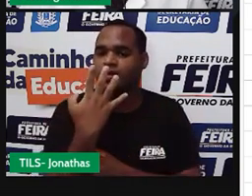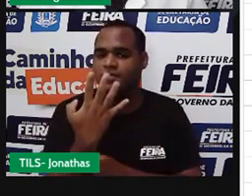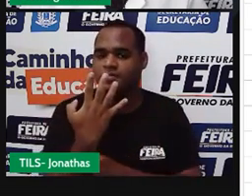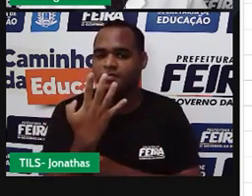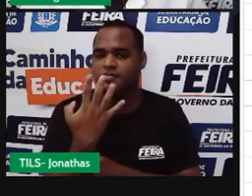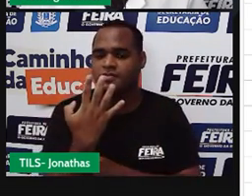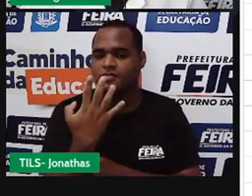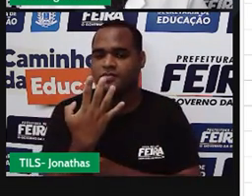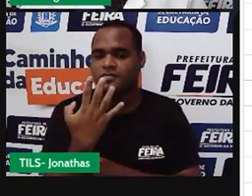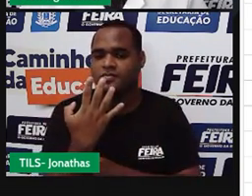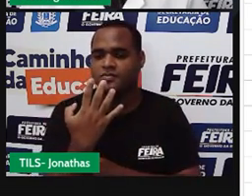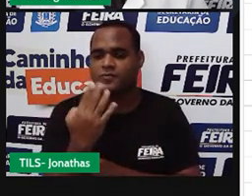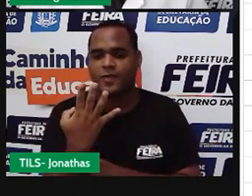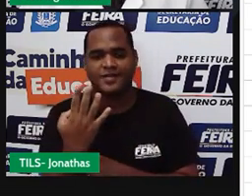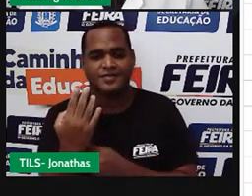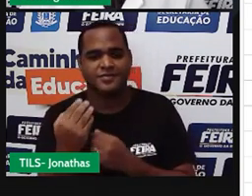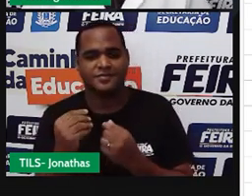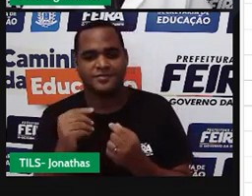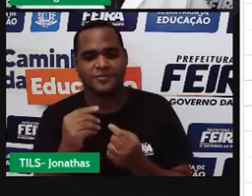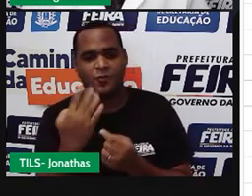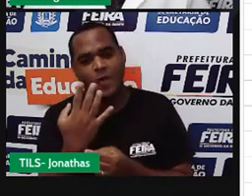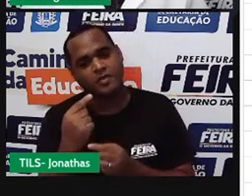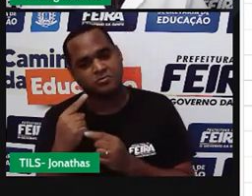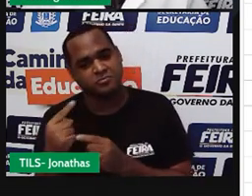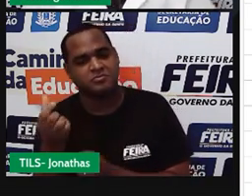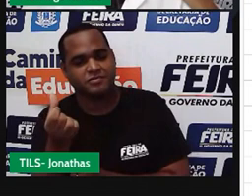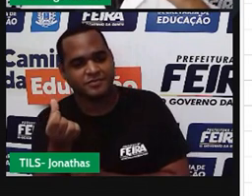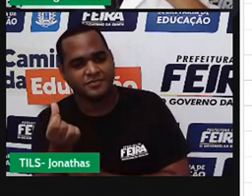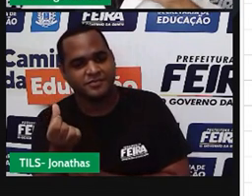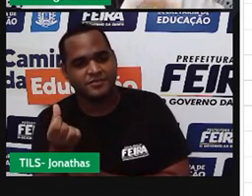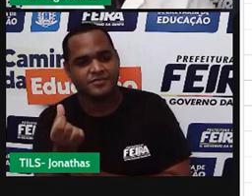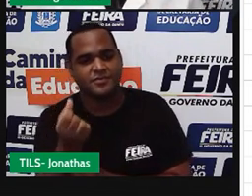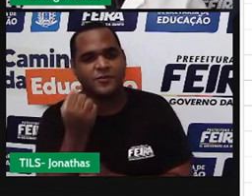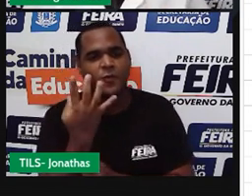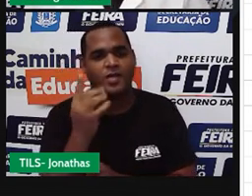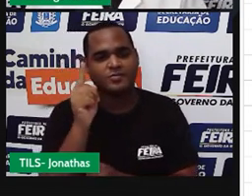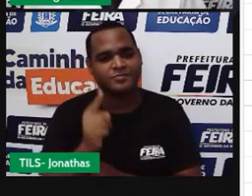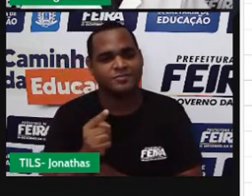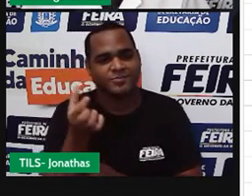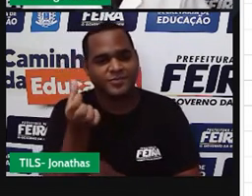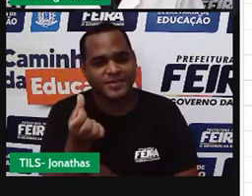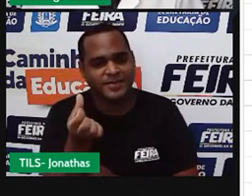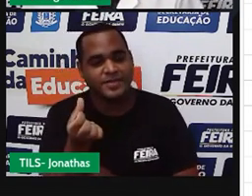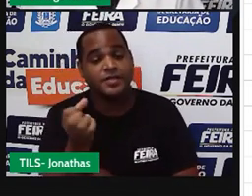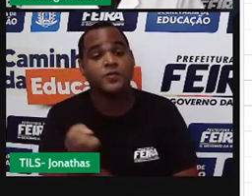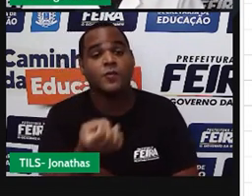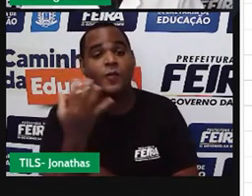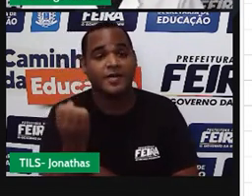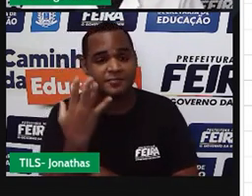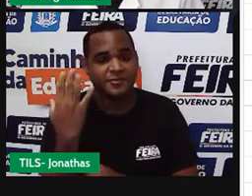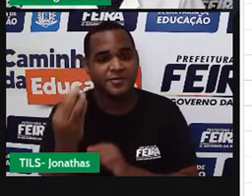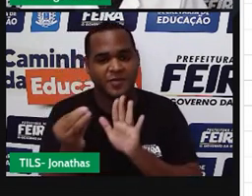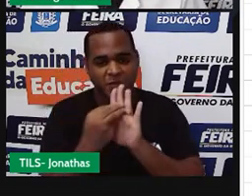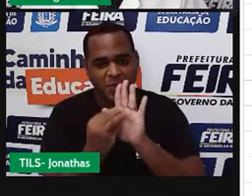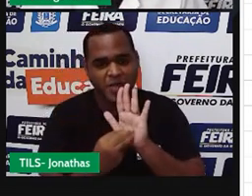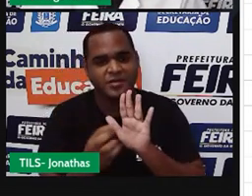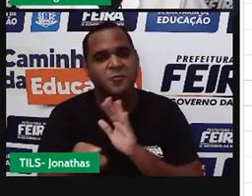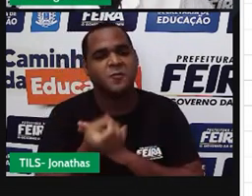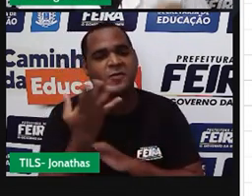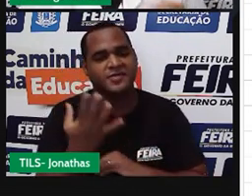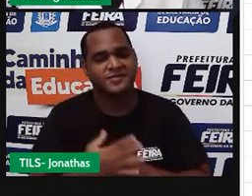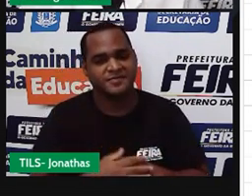44 por 64 por seis vai dar para colocar quantas placas dessa ali